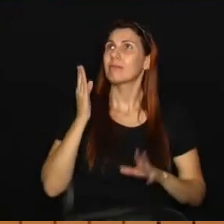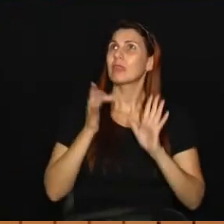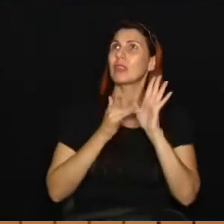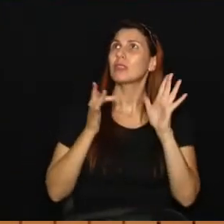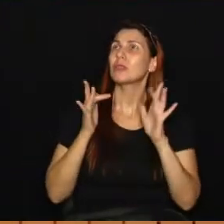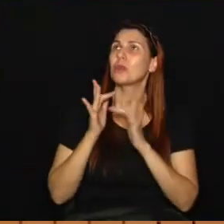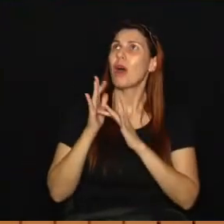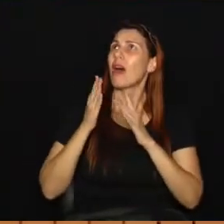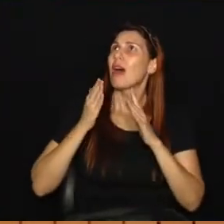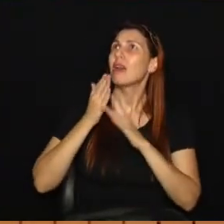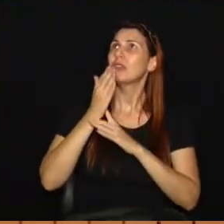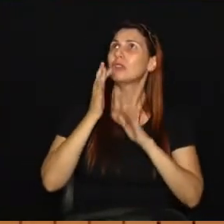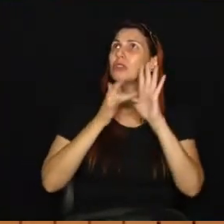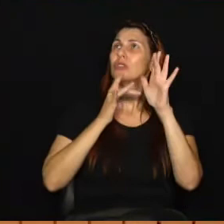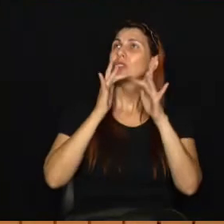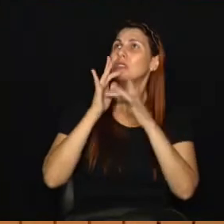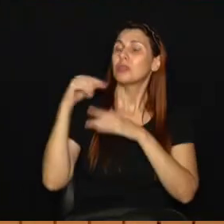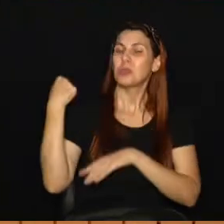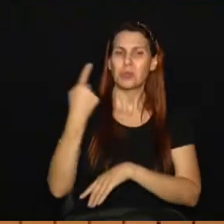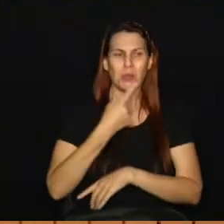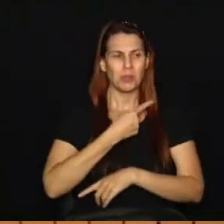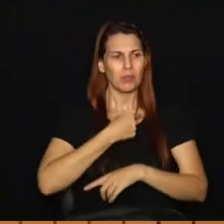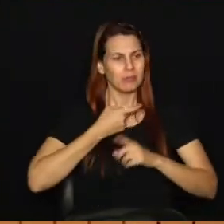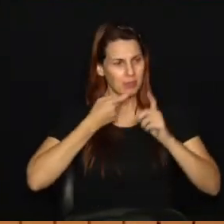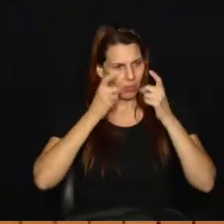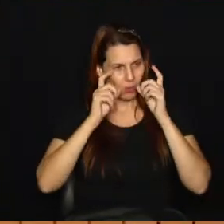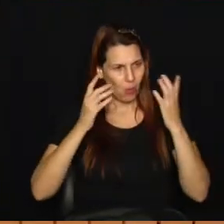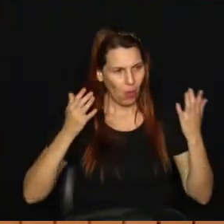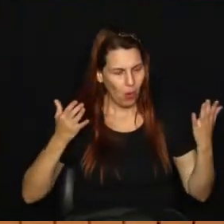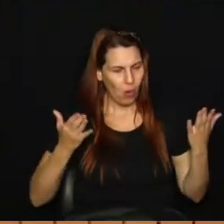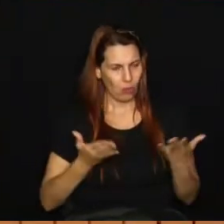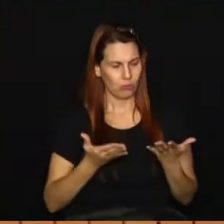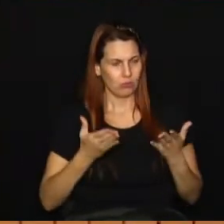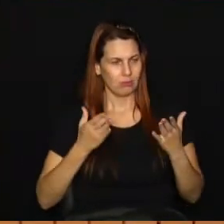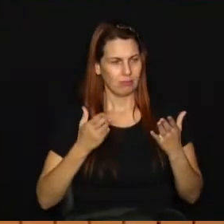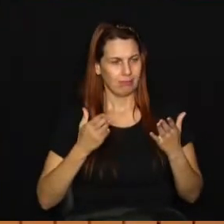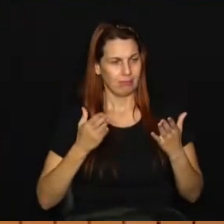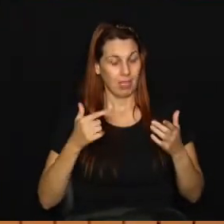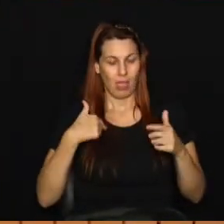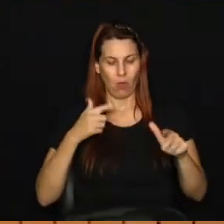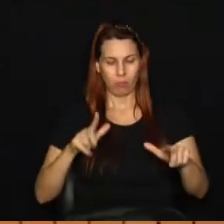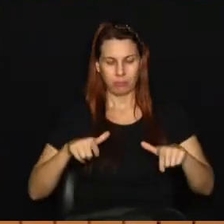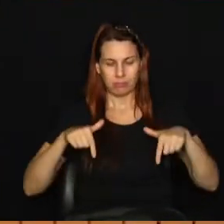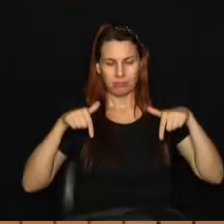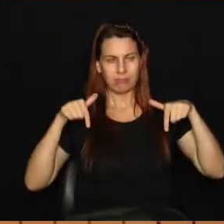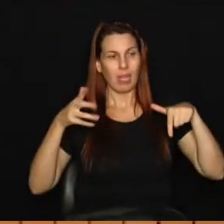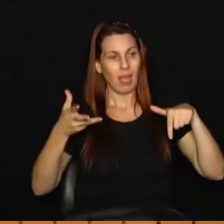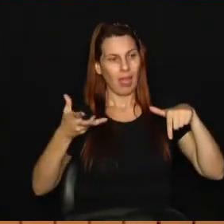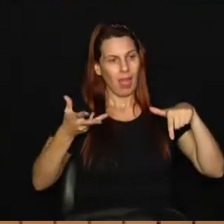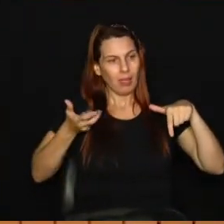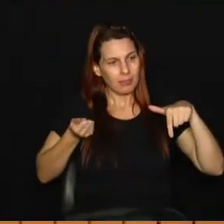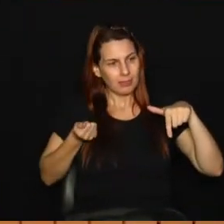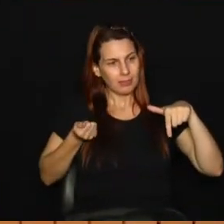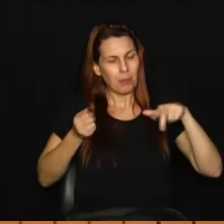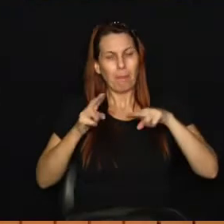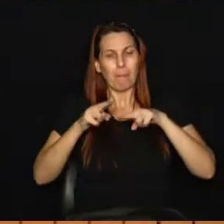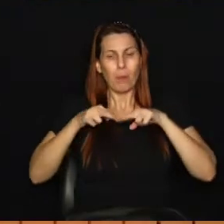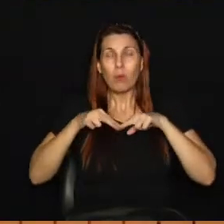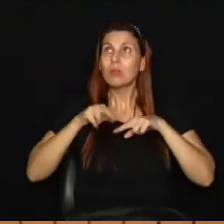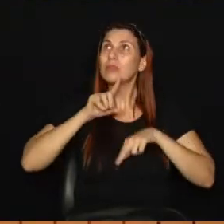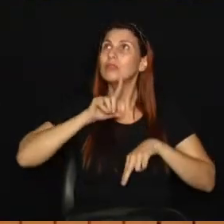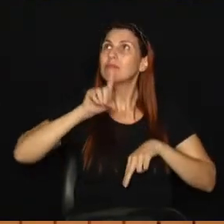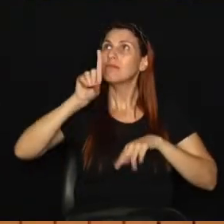meio dele que nós todos aqui estamos hoje. Se eu recebo esse título, é por Jesus